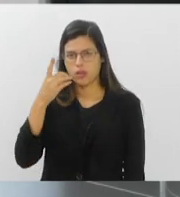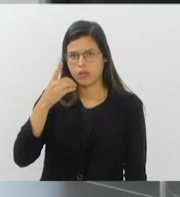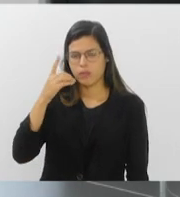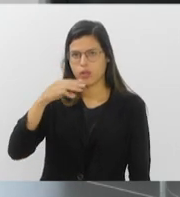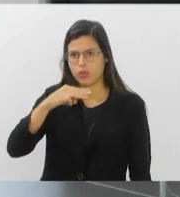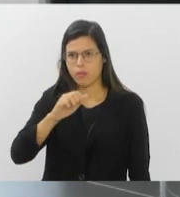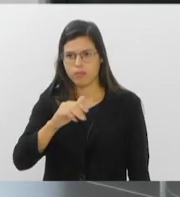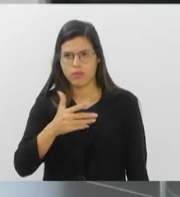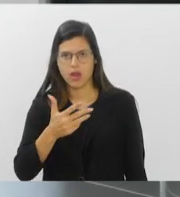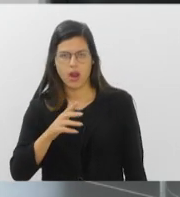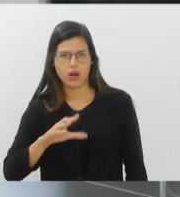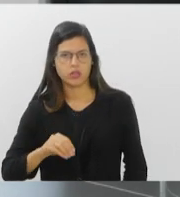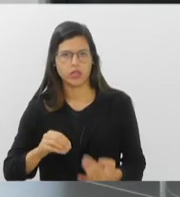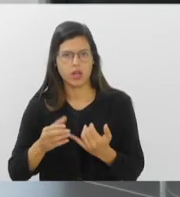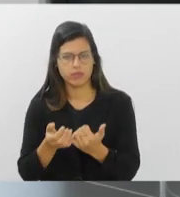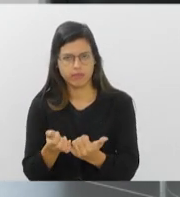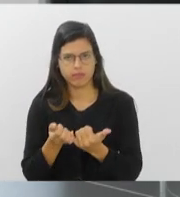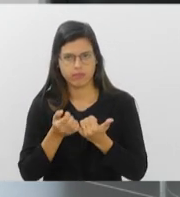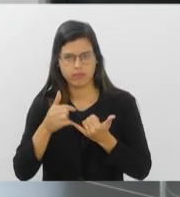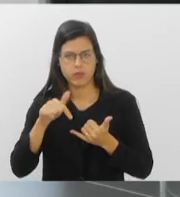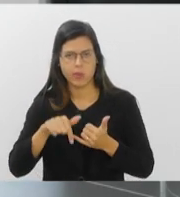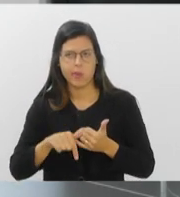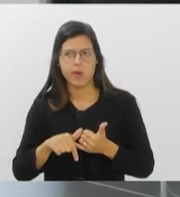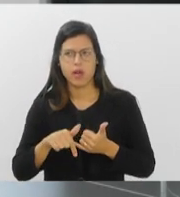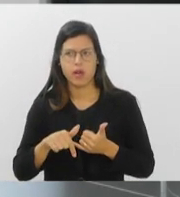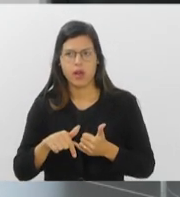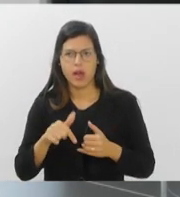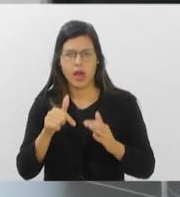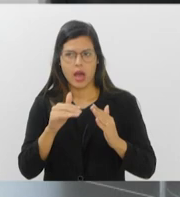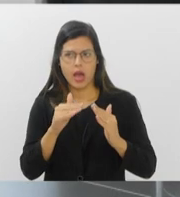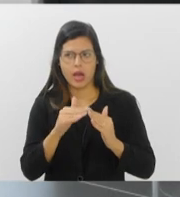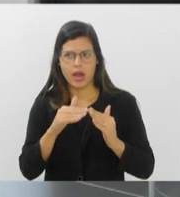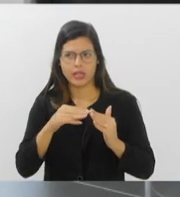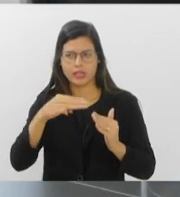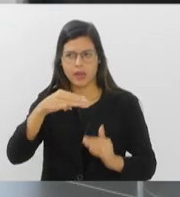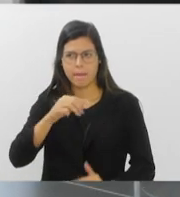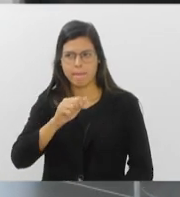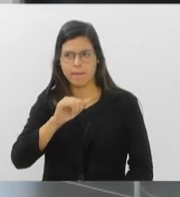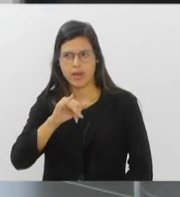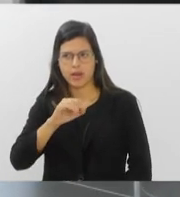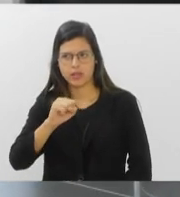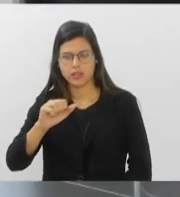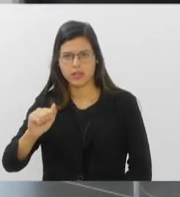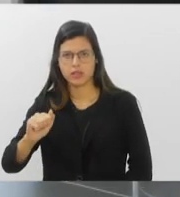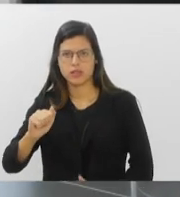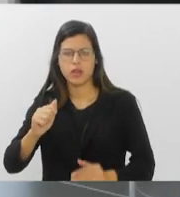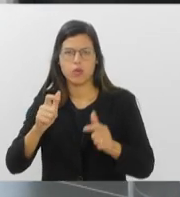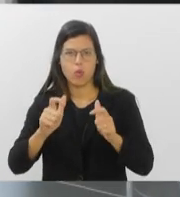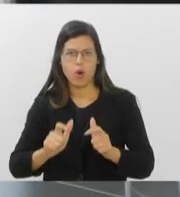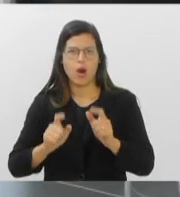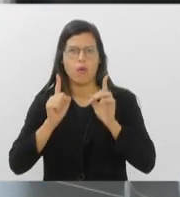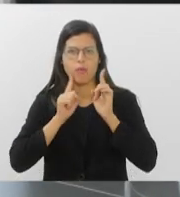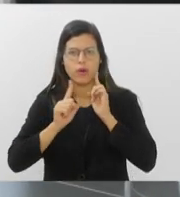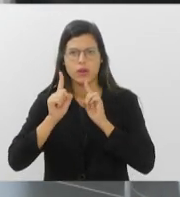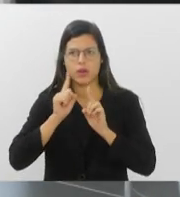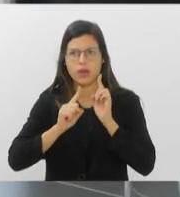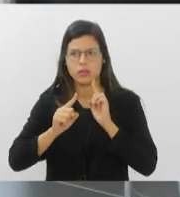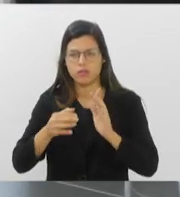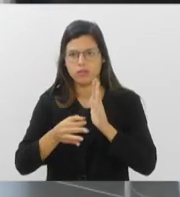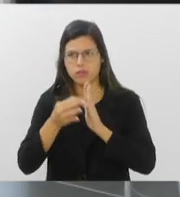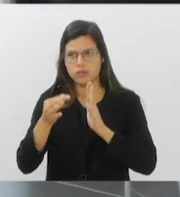turístico e cultural de natureza imaterial do Estado do Rio de Janeiro a Casa da Maísa, localizada no município de Maricá. Parecer é